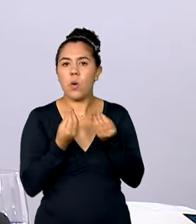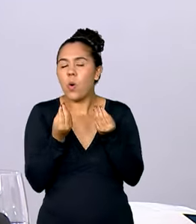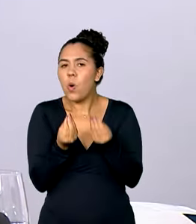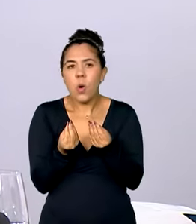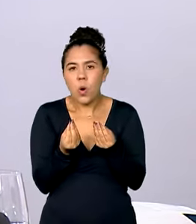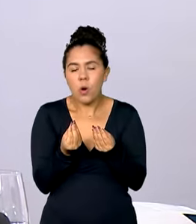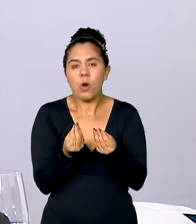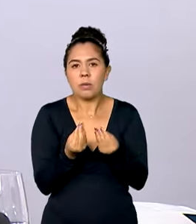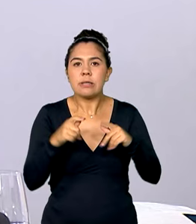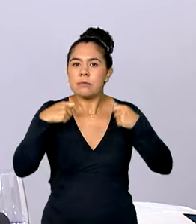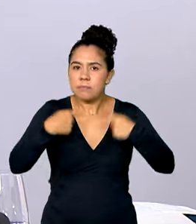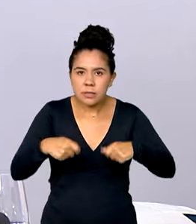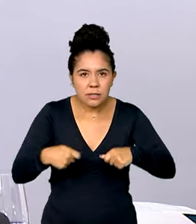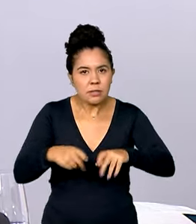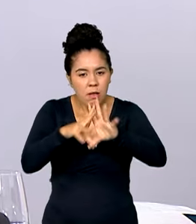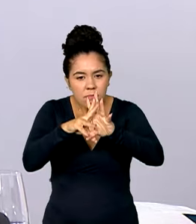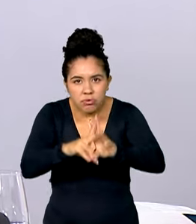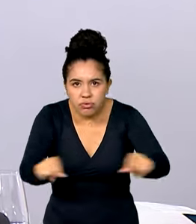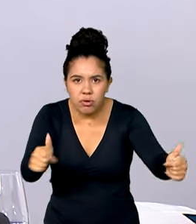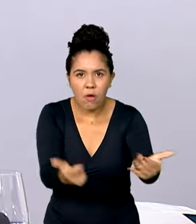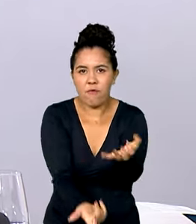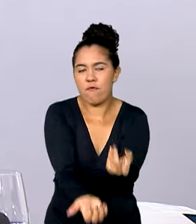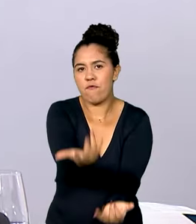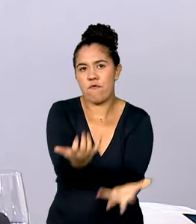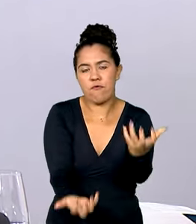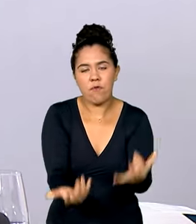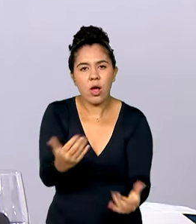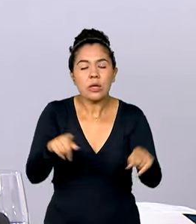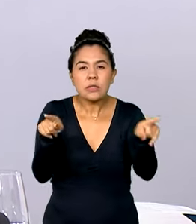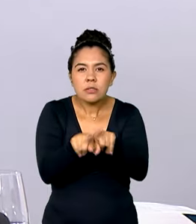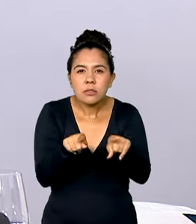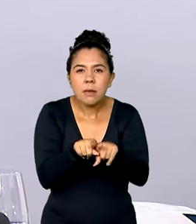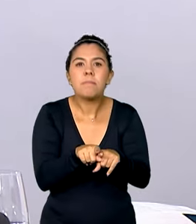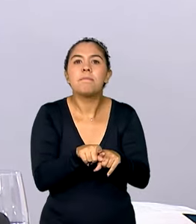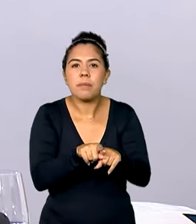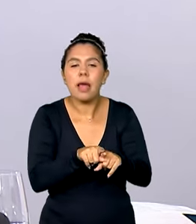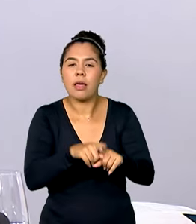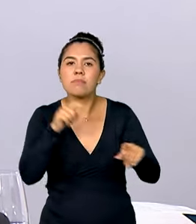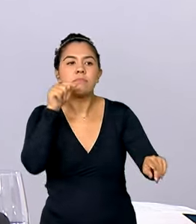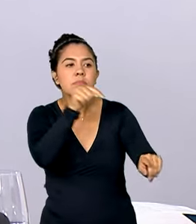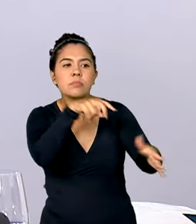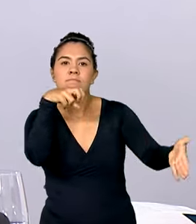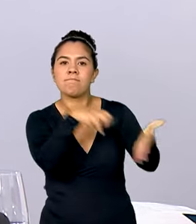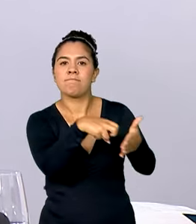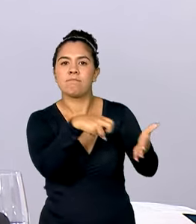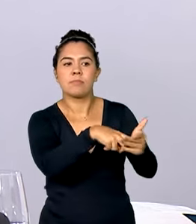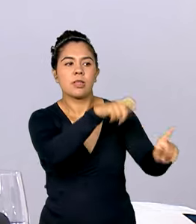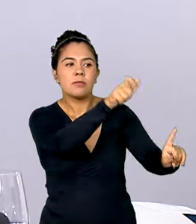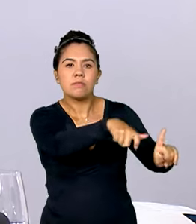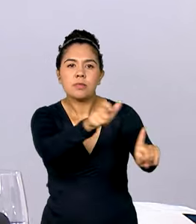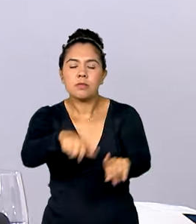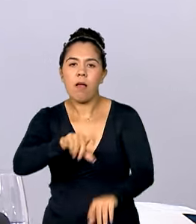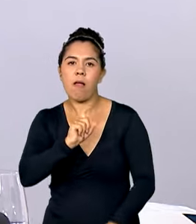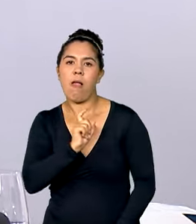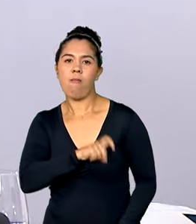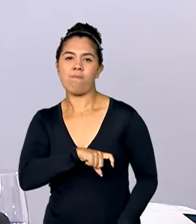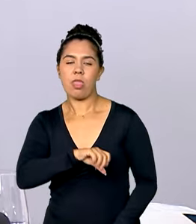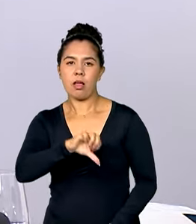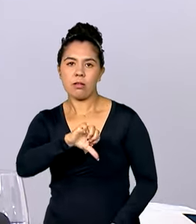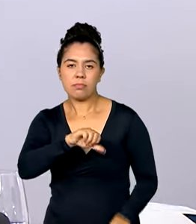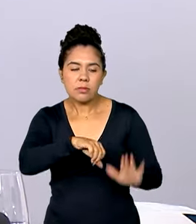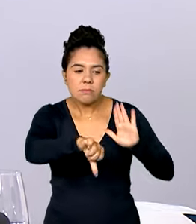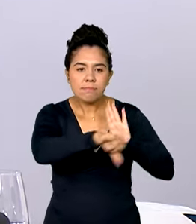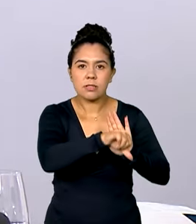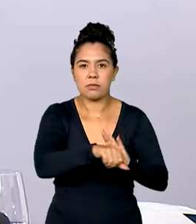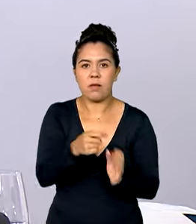da contenção do fogo e da apuração de responsabilidades em tantos inquéritos quanto sejam necessários